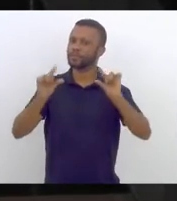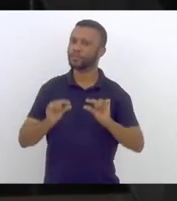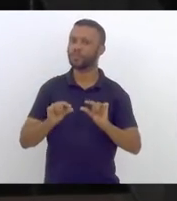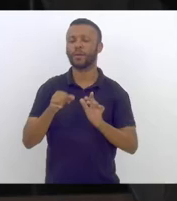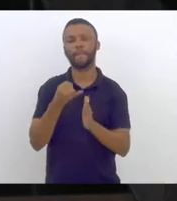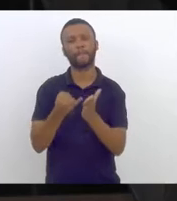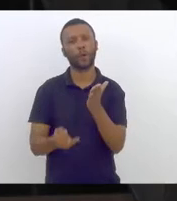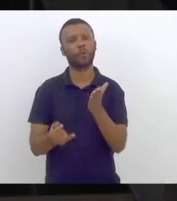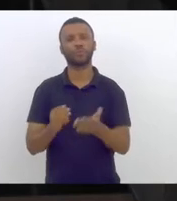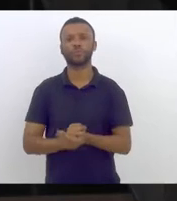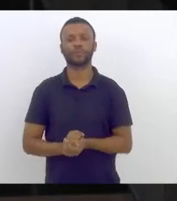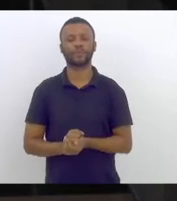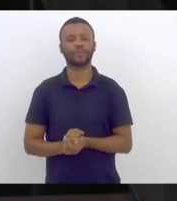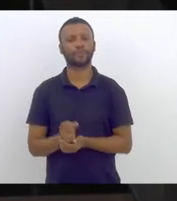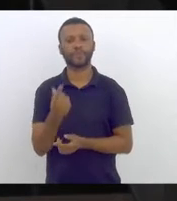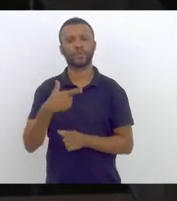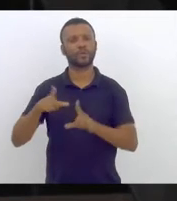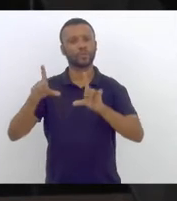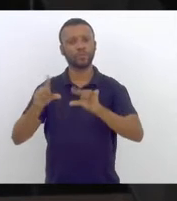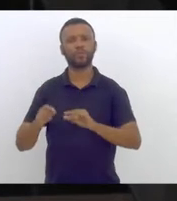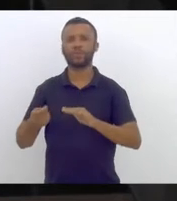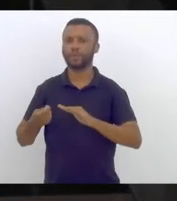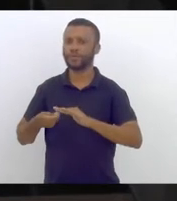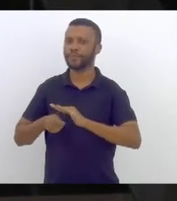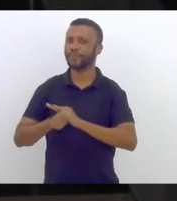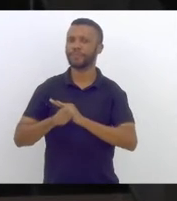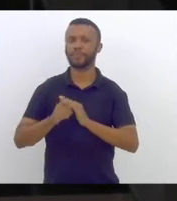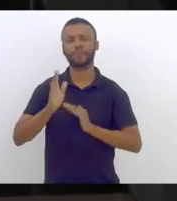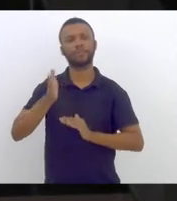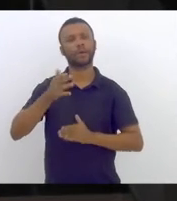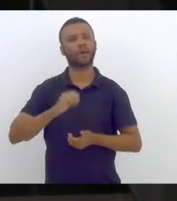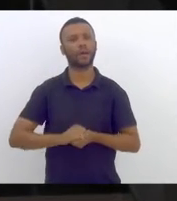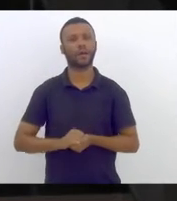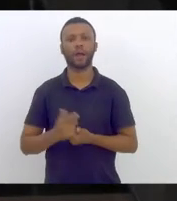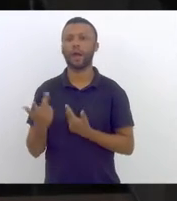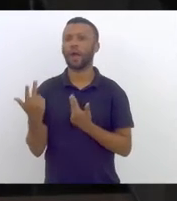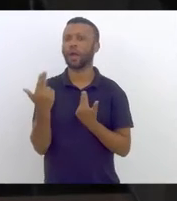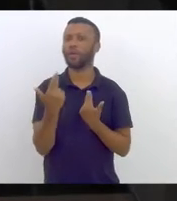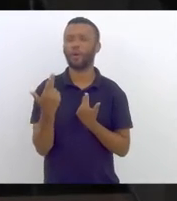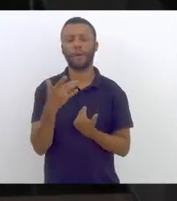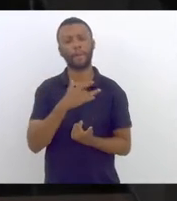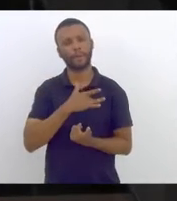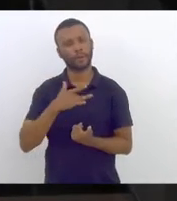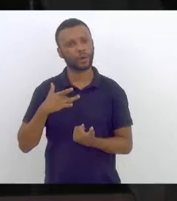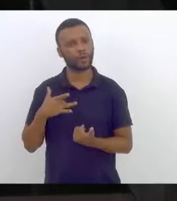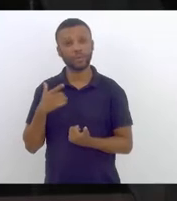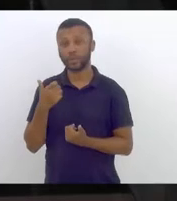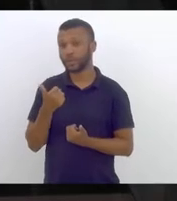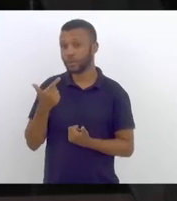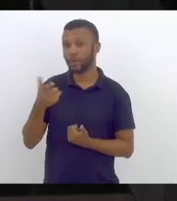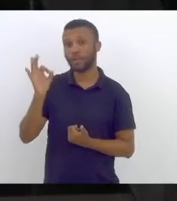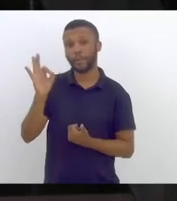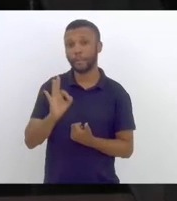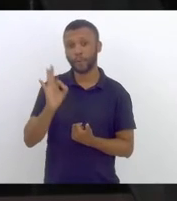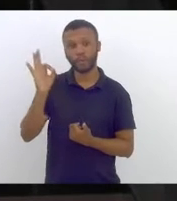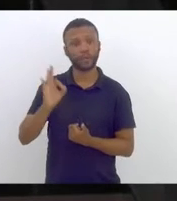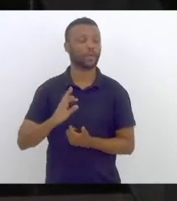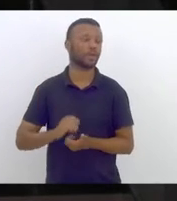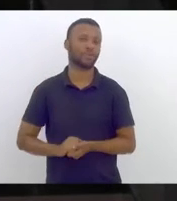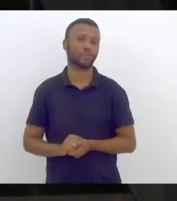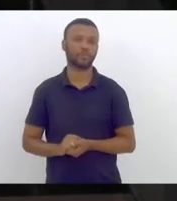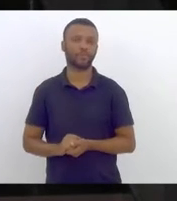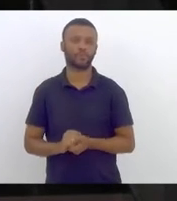você diminuiu o investimento. E o mesmo para a saúde, que é 12%. E o mesmo para a ciência